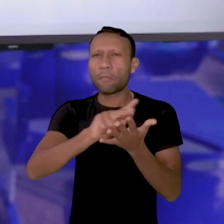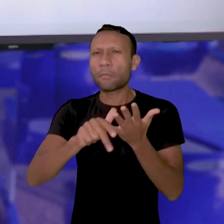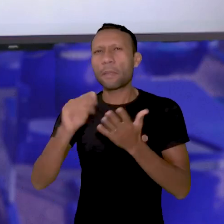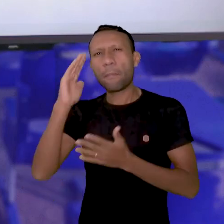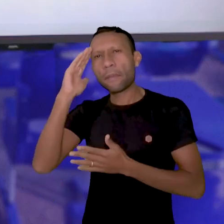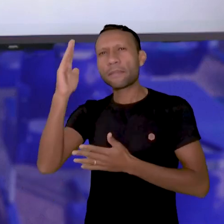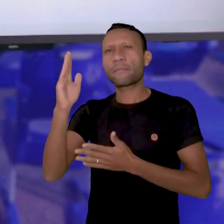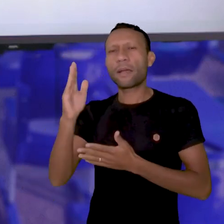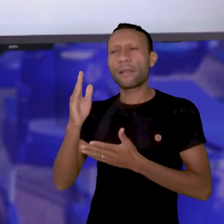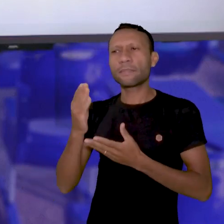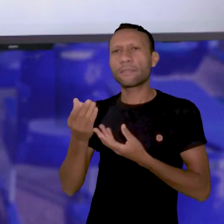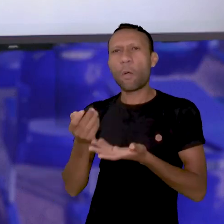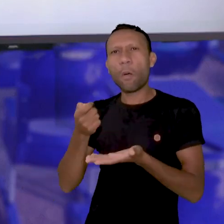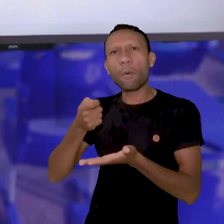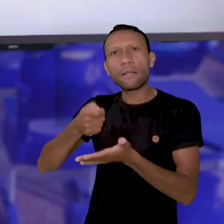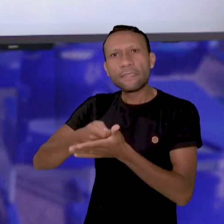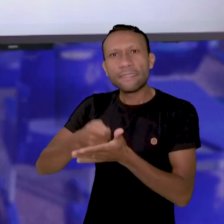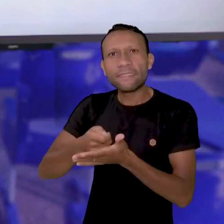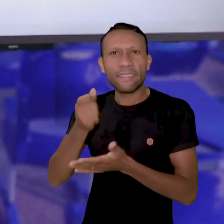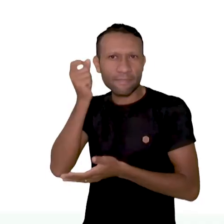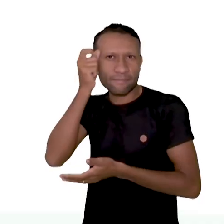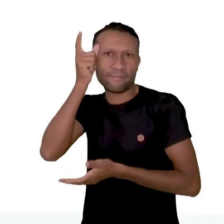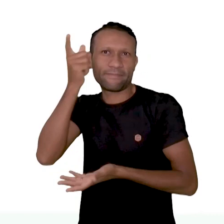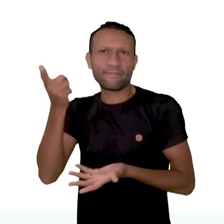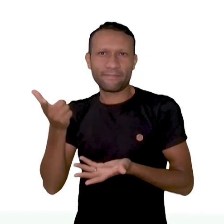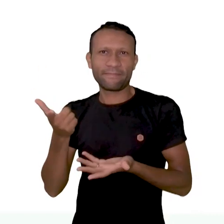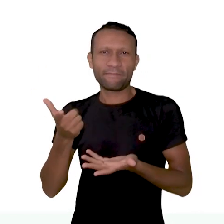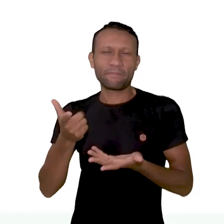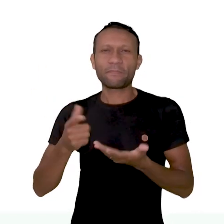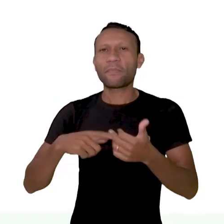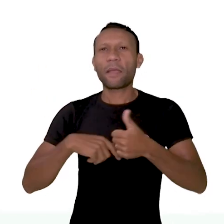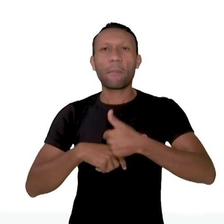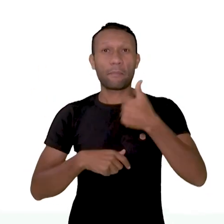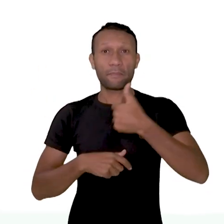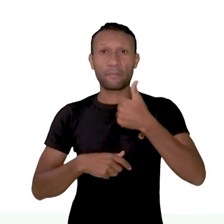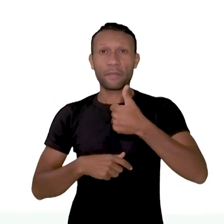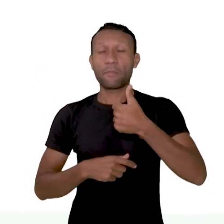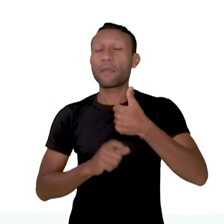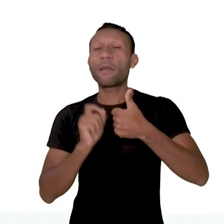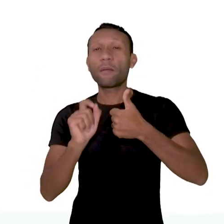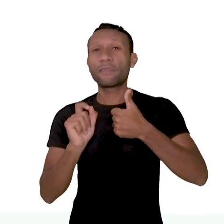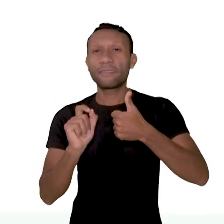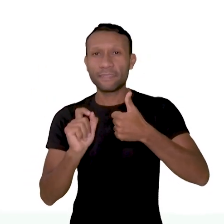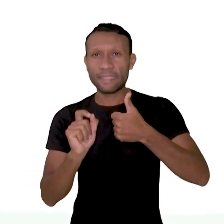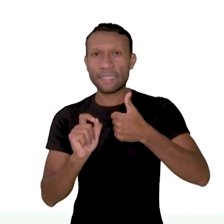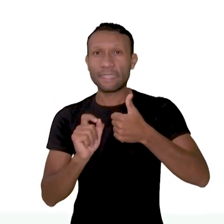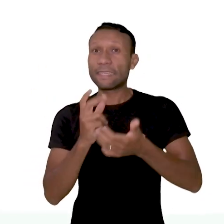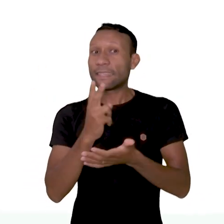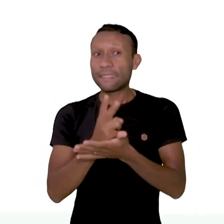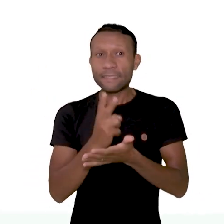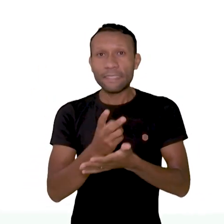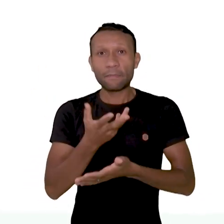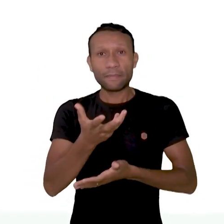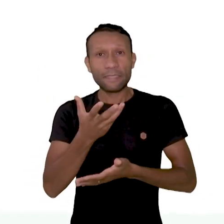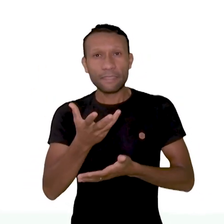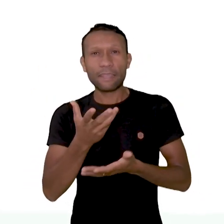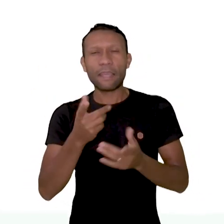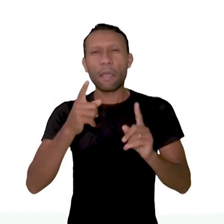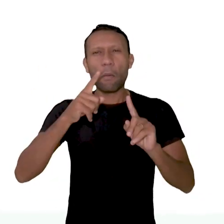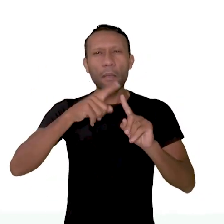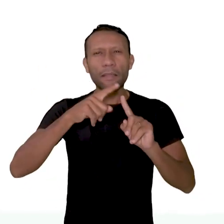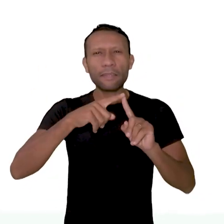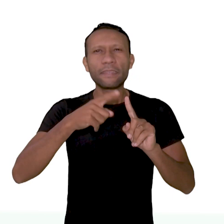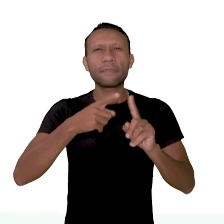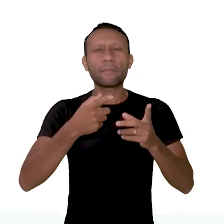qual defender aquela ideia, né? Então, um dos primeiros tipos é por citação. Sempre que queremos defender uma ideia,